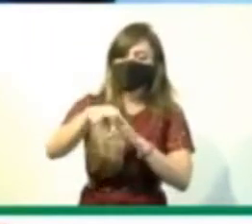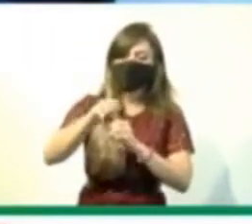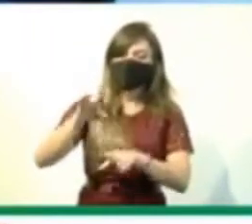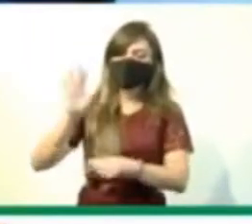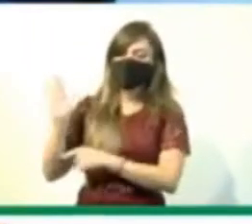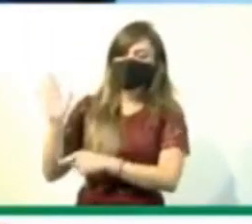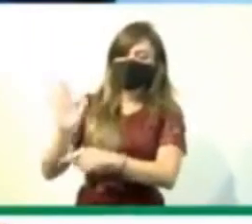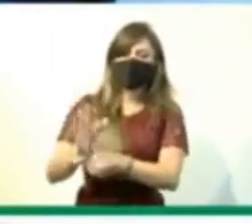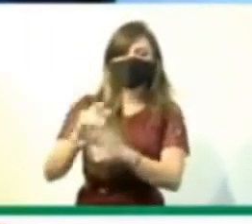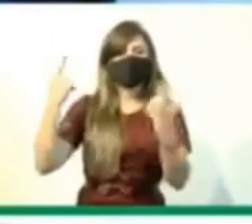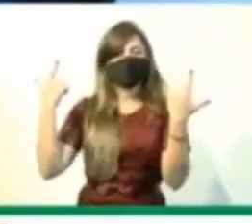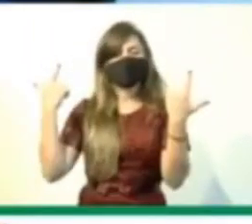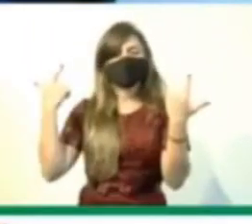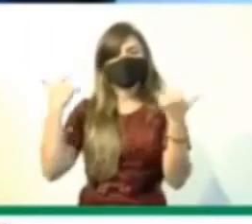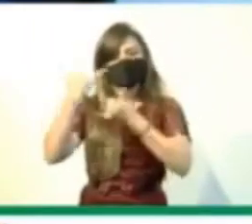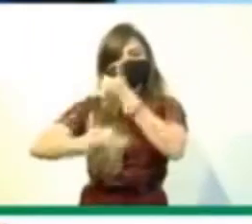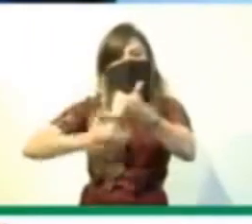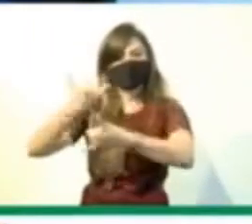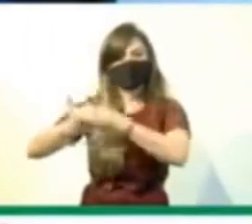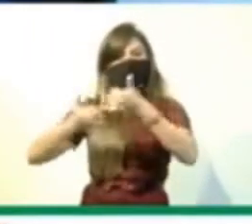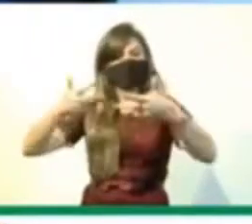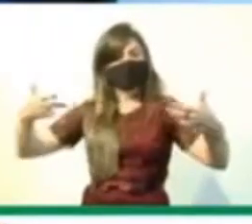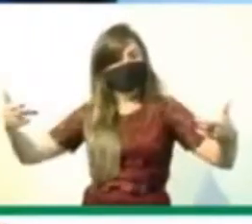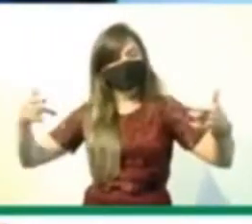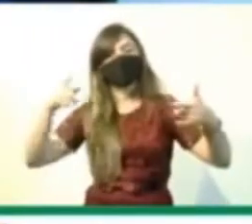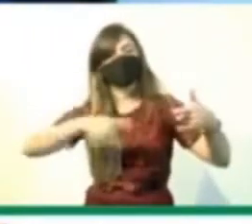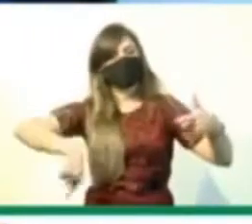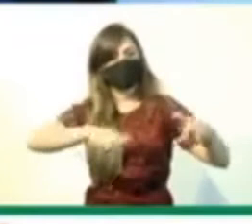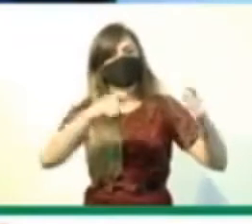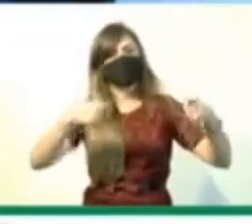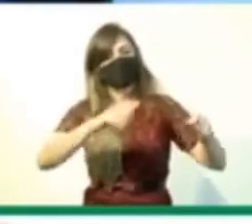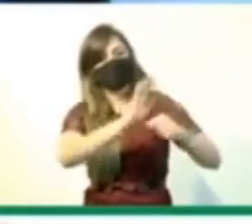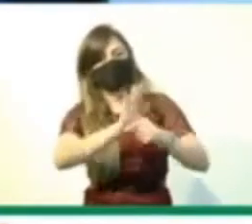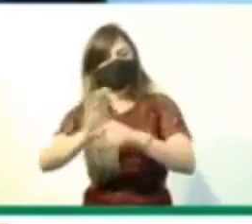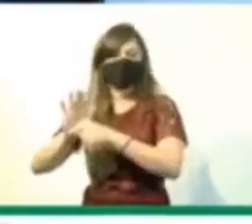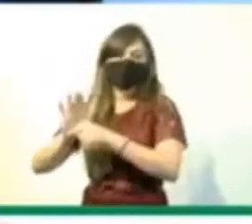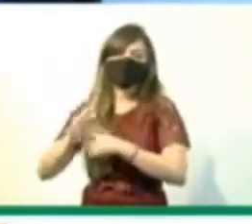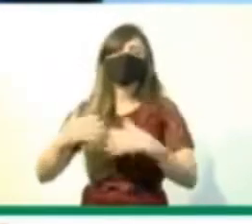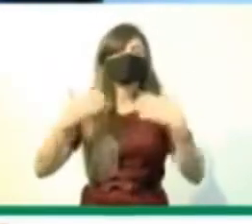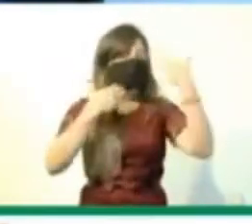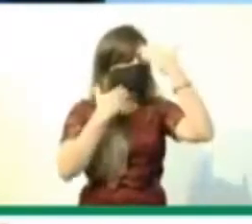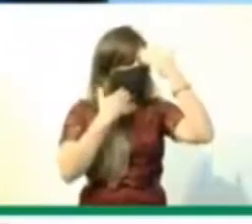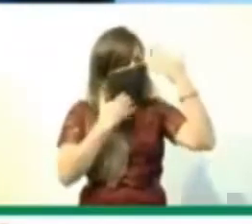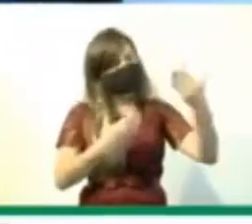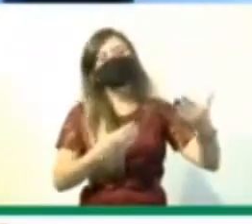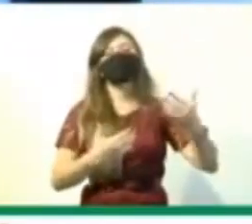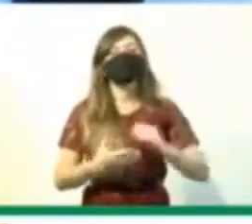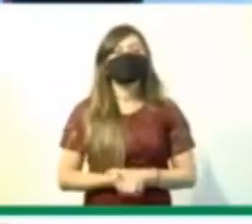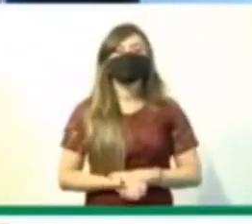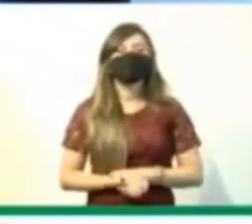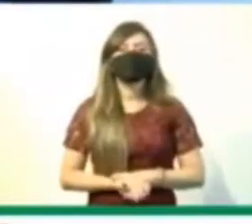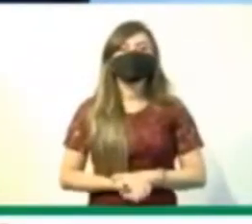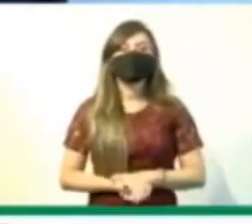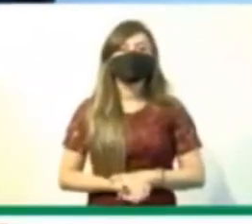um Brasil melhor. Isso tudo é válido para a garotada do nosso município. Obrigado, Wedes.